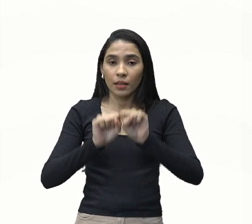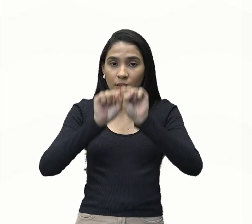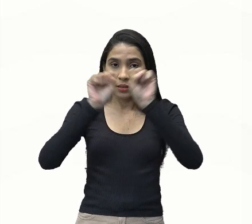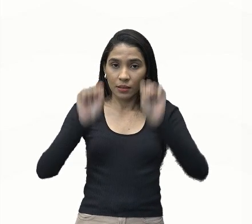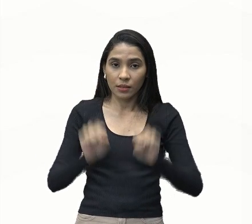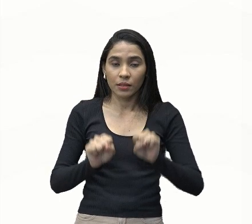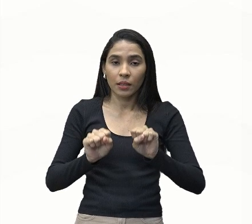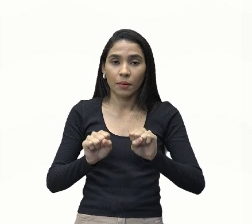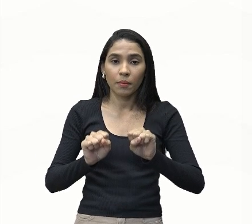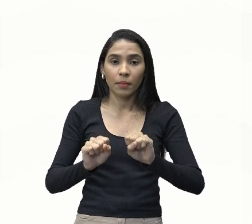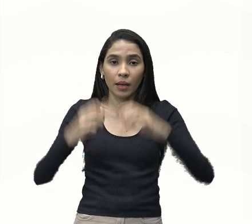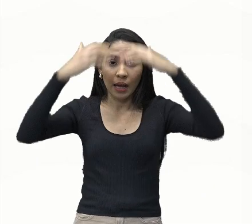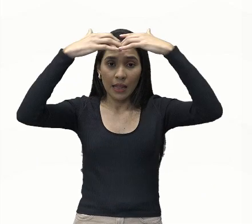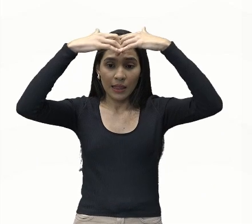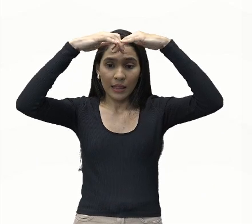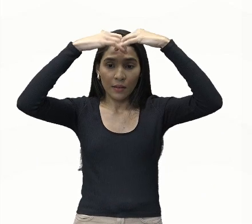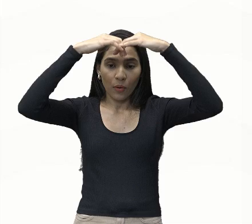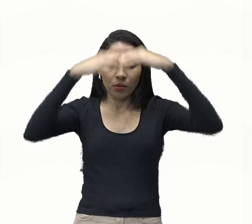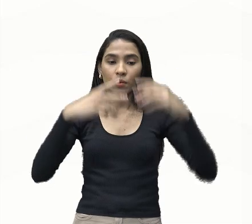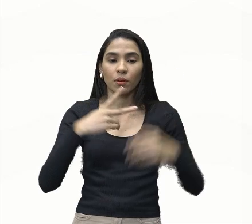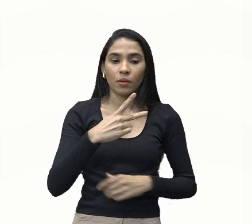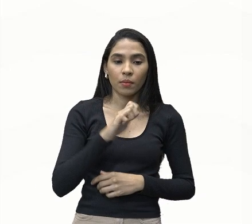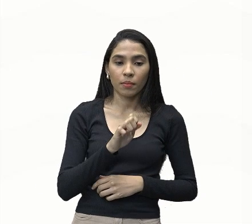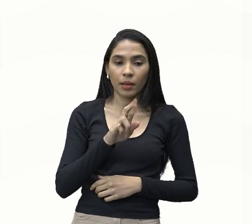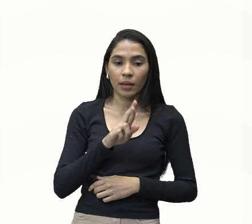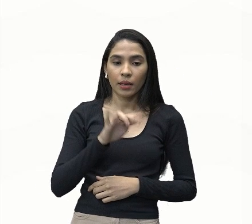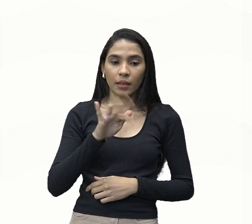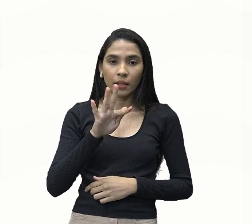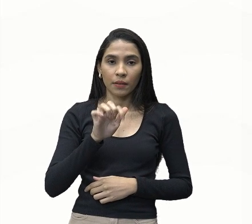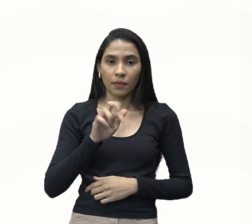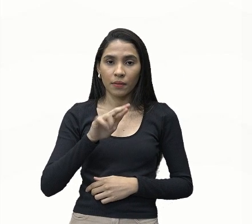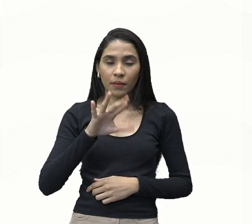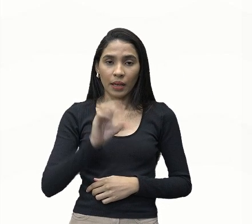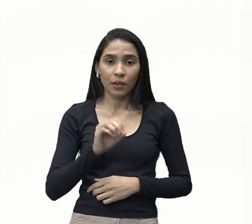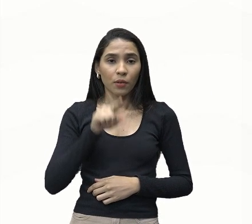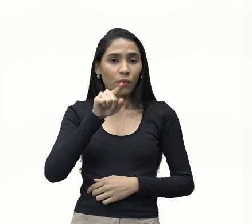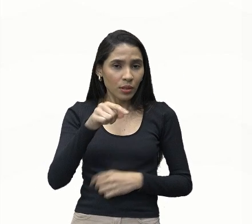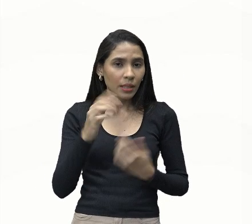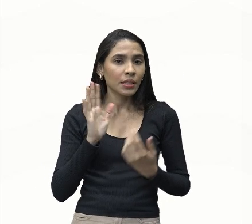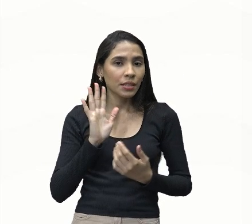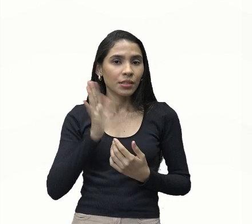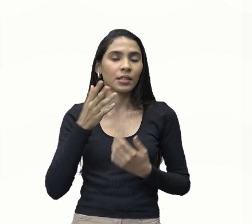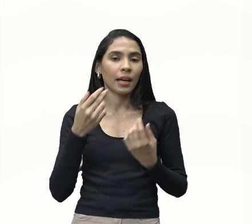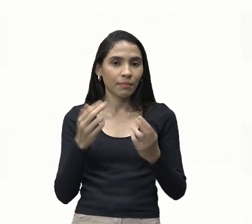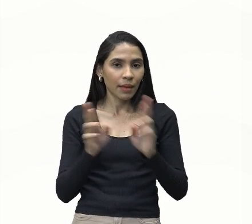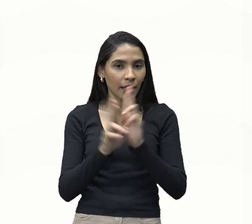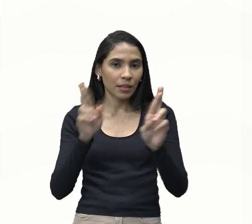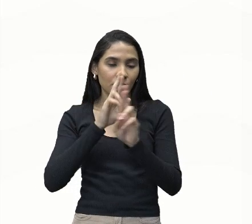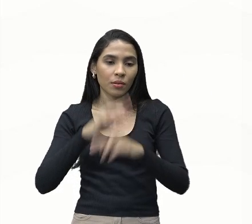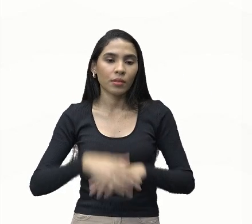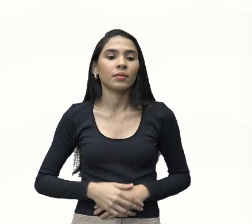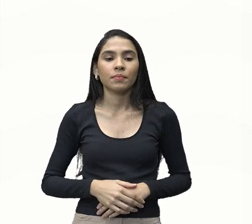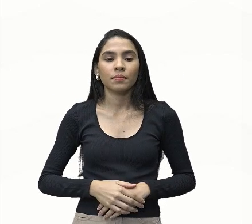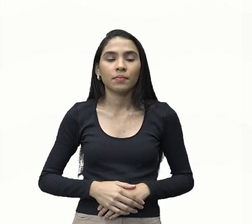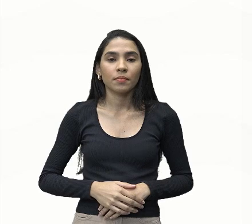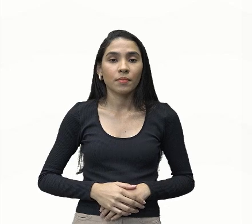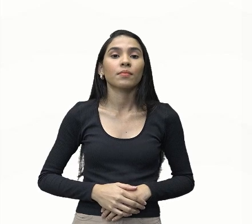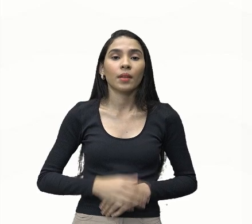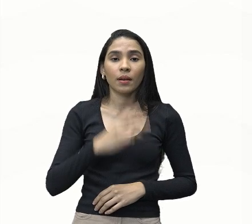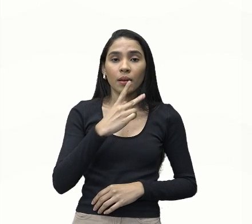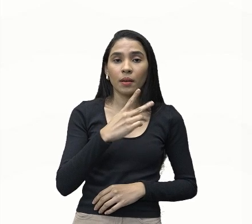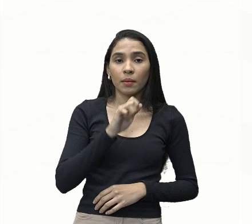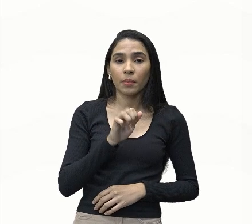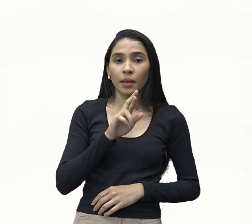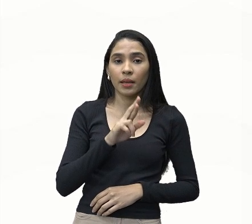sistema nervoso periférico. Pelo próprio nome a gente já consegue relacionar também. Ele está onde? Na periferia,